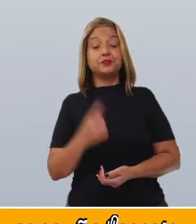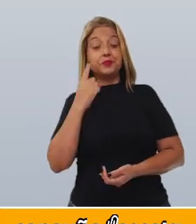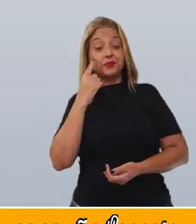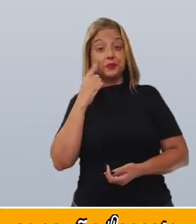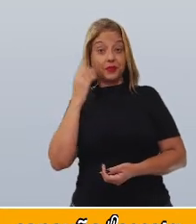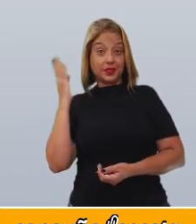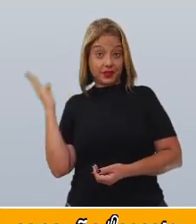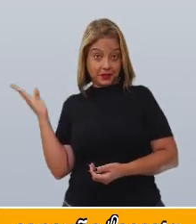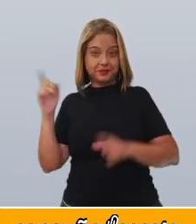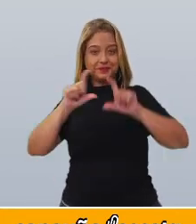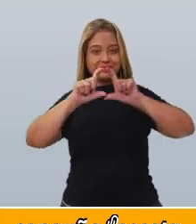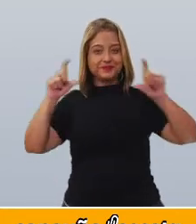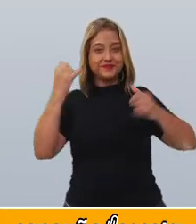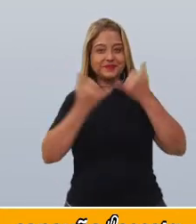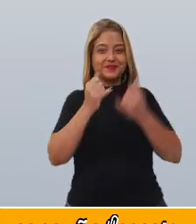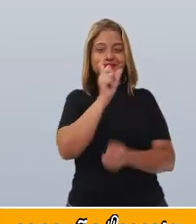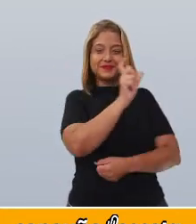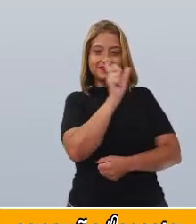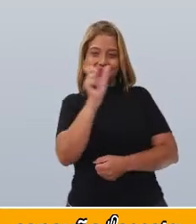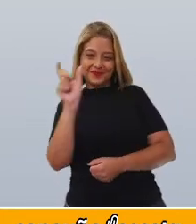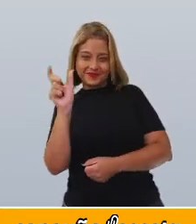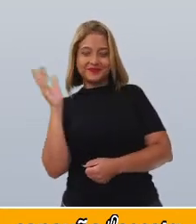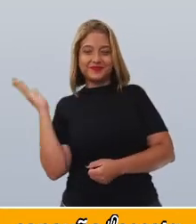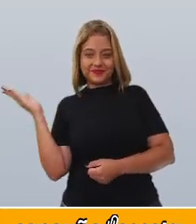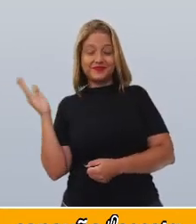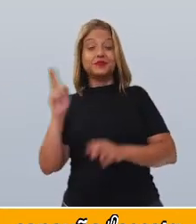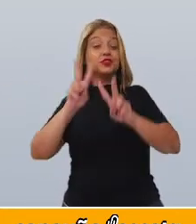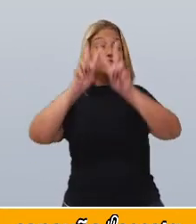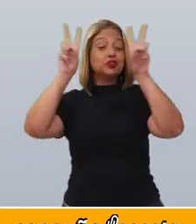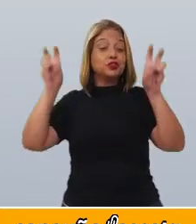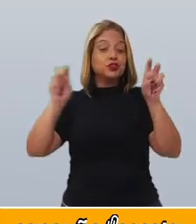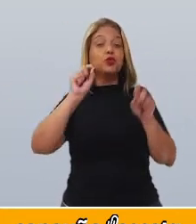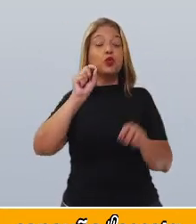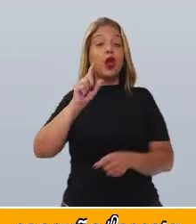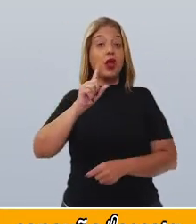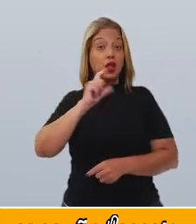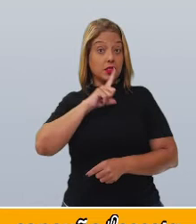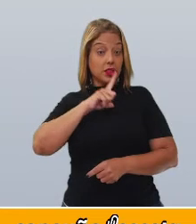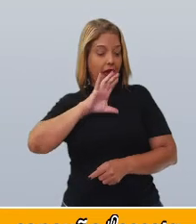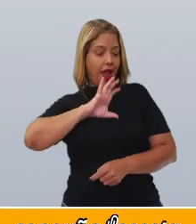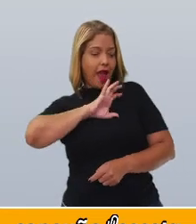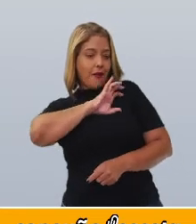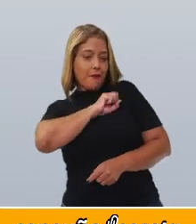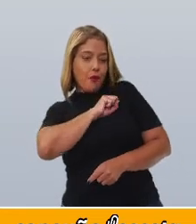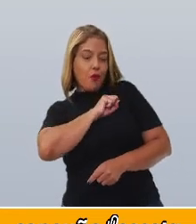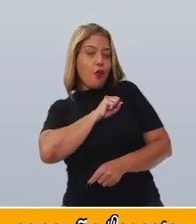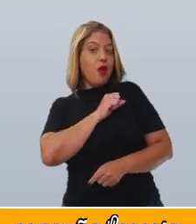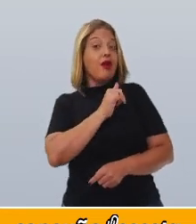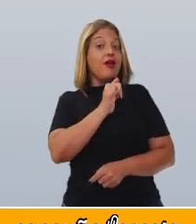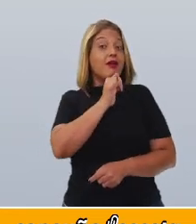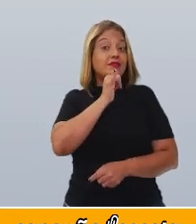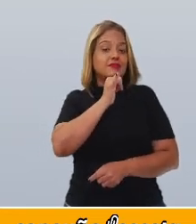só essa tirinha. O título dela é Um Amor Tipo Assim.